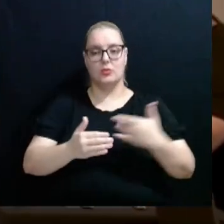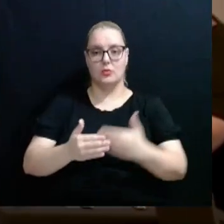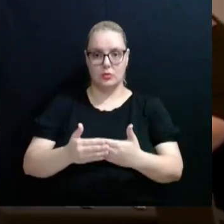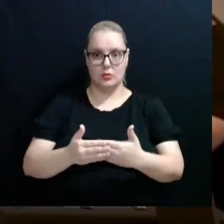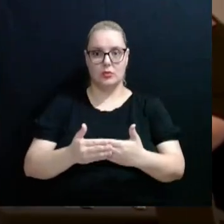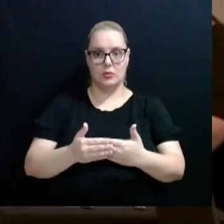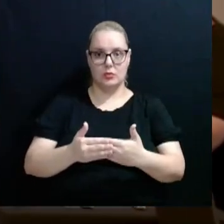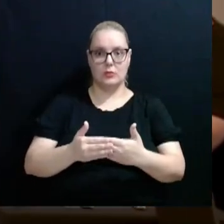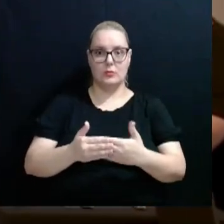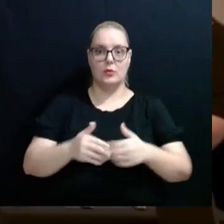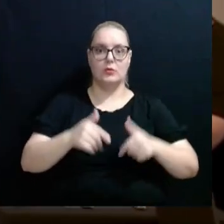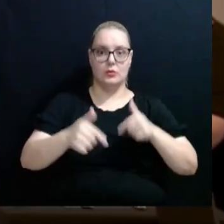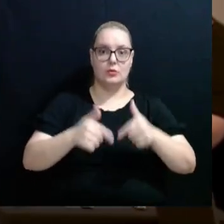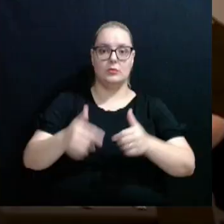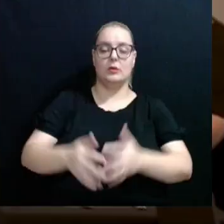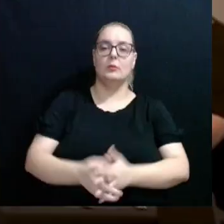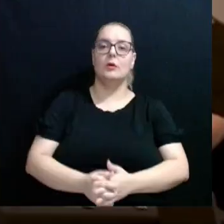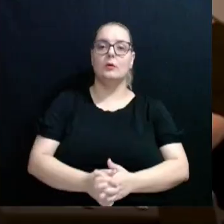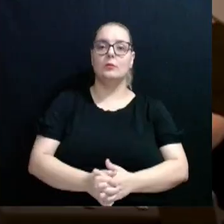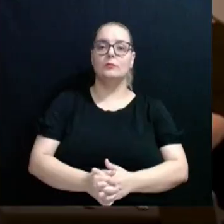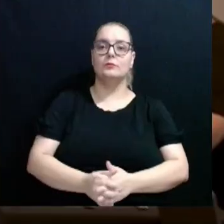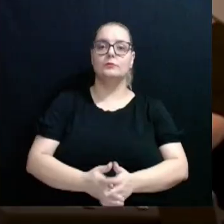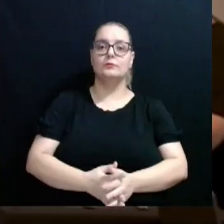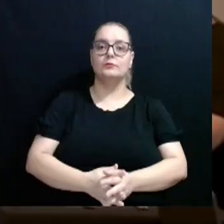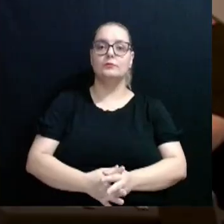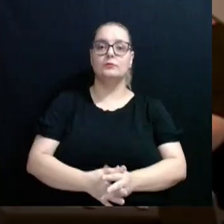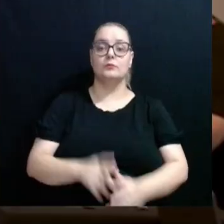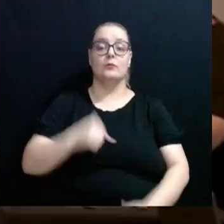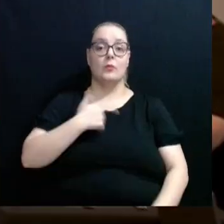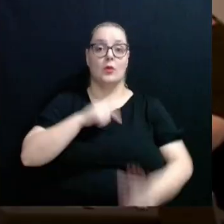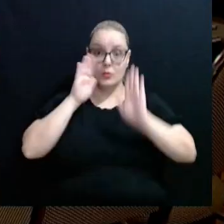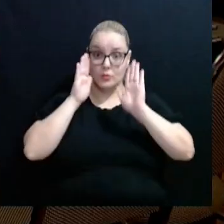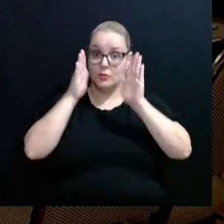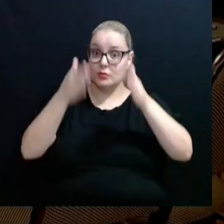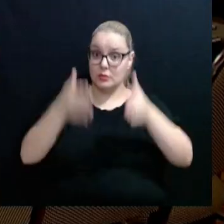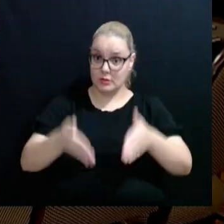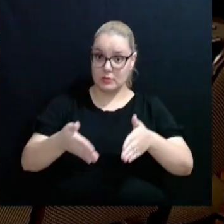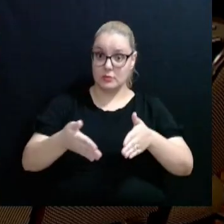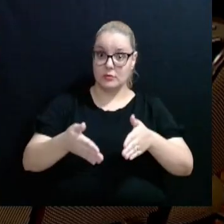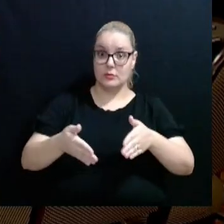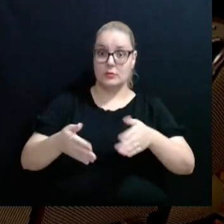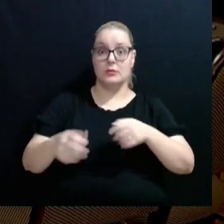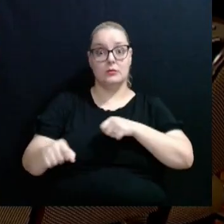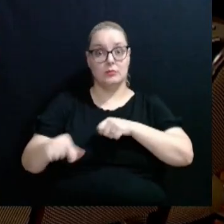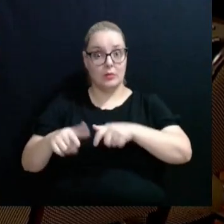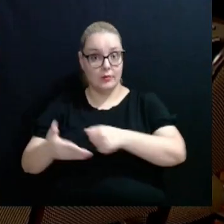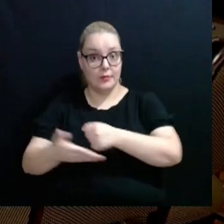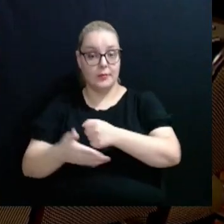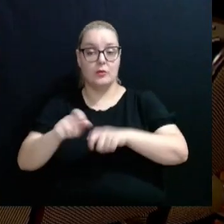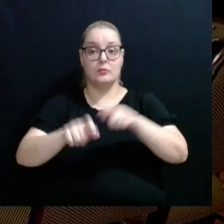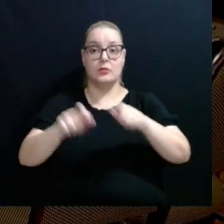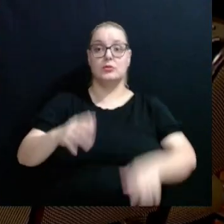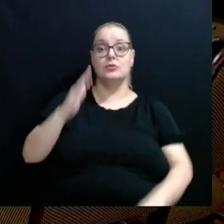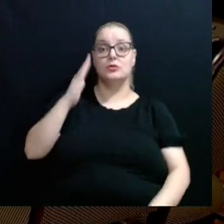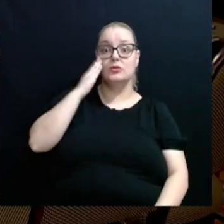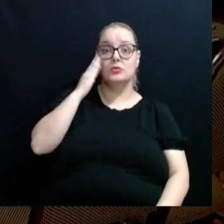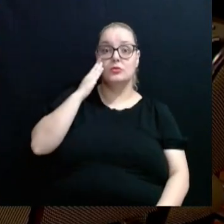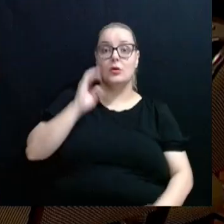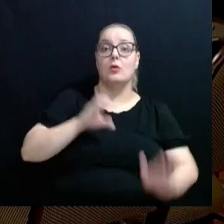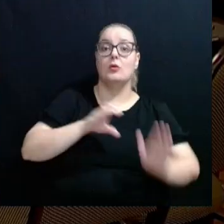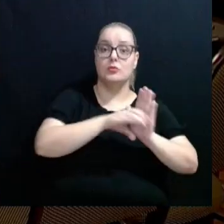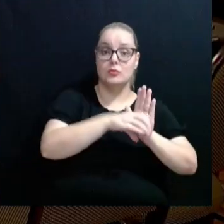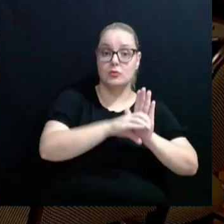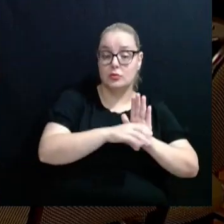trabalho. A gente está focando muito na formação básica das pessoas de entender os conceitos de inteligência